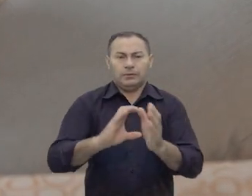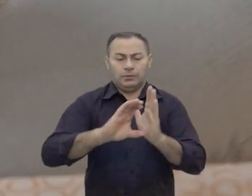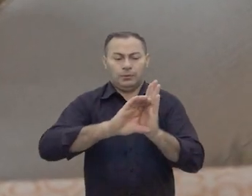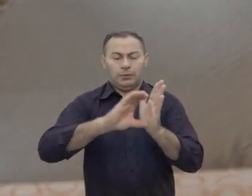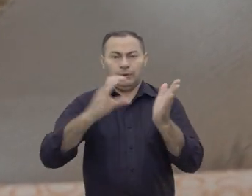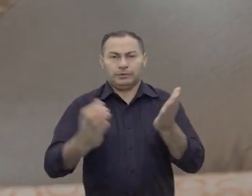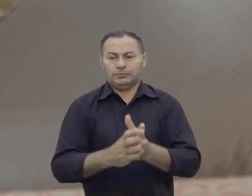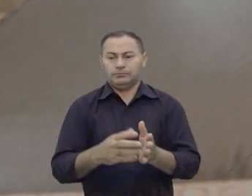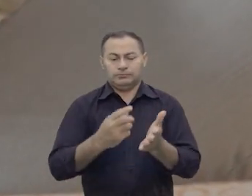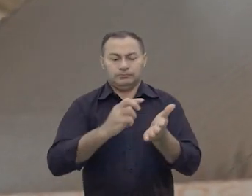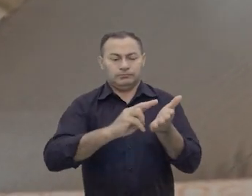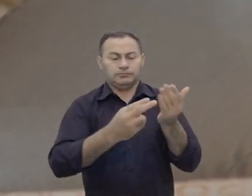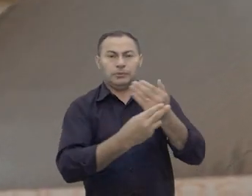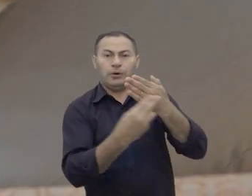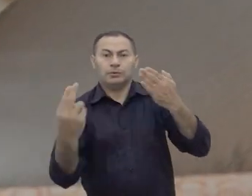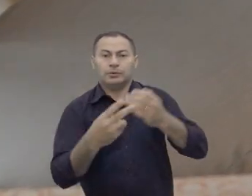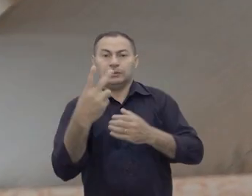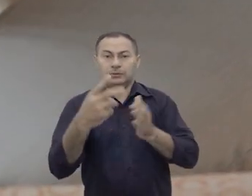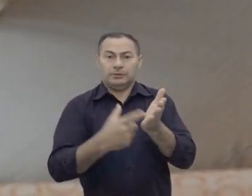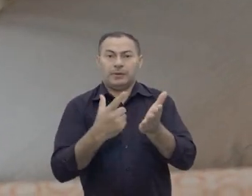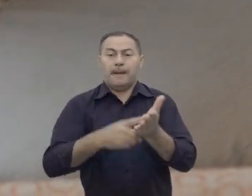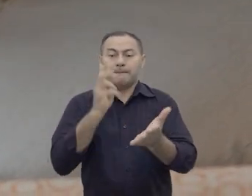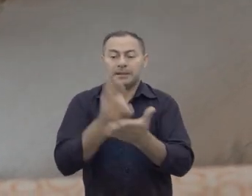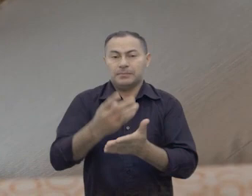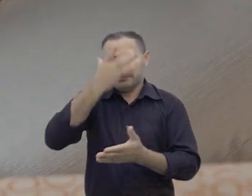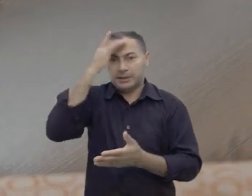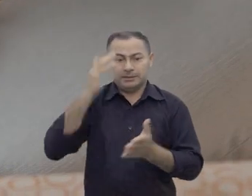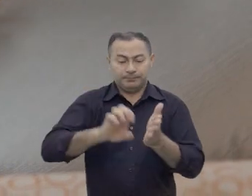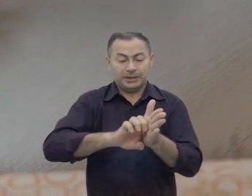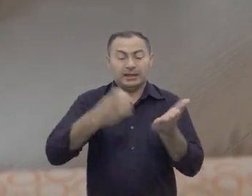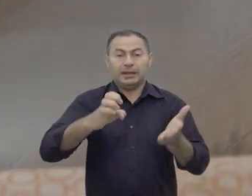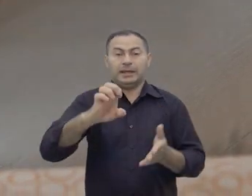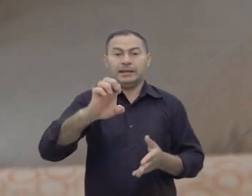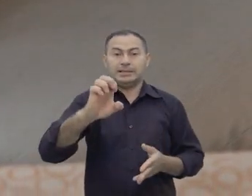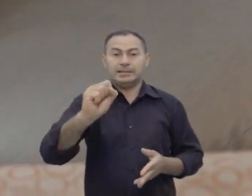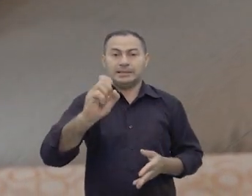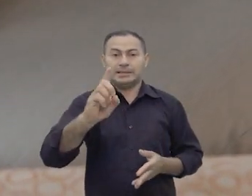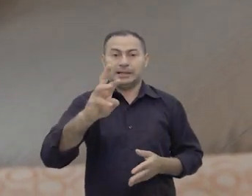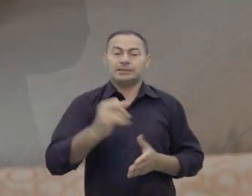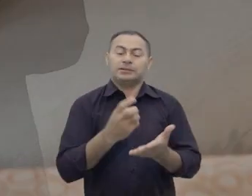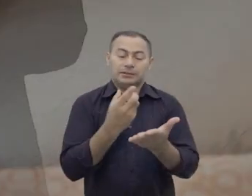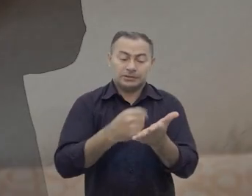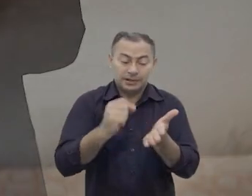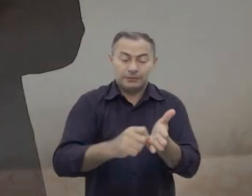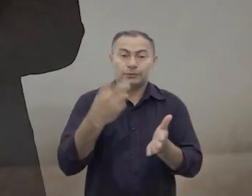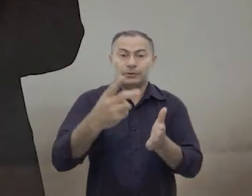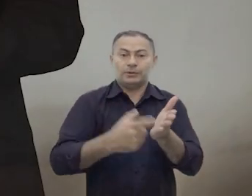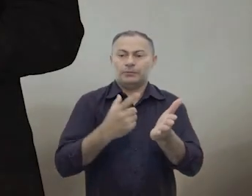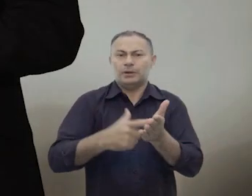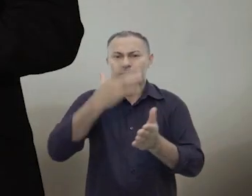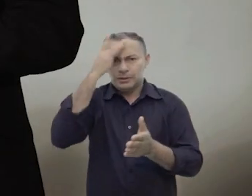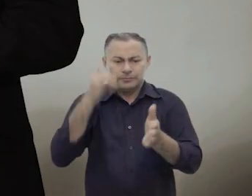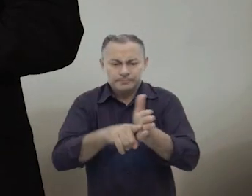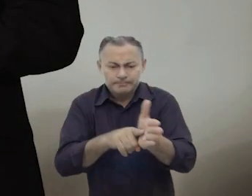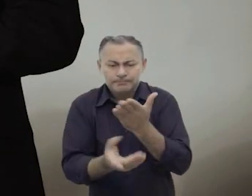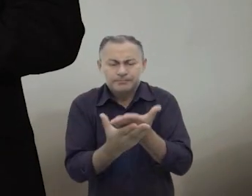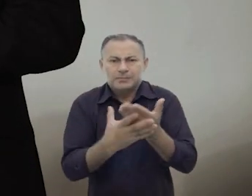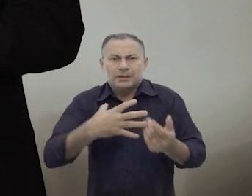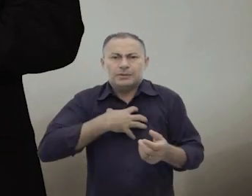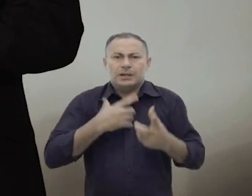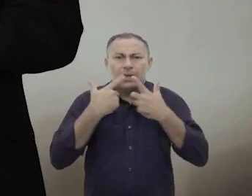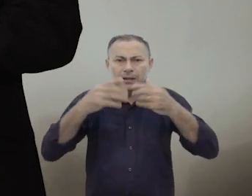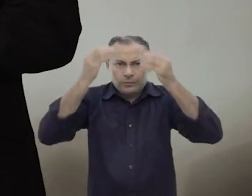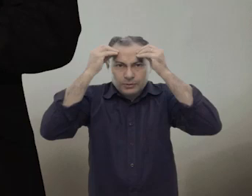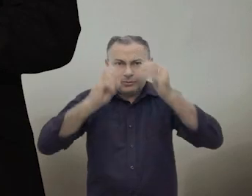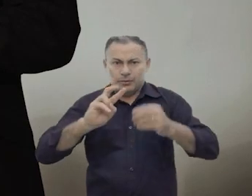os livros e crônicas, o autor desses 2 livros foi a mesma pessoa, Esdras. Os estudiosos dizem isso porque o estilo